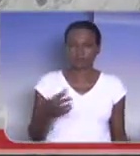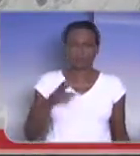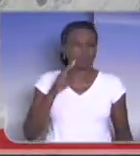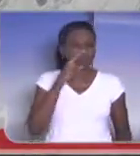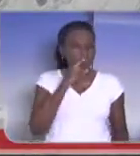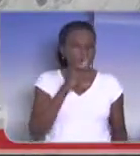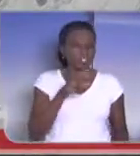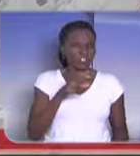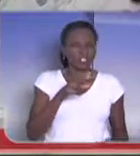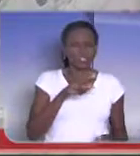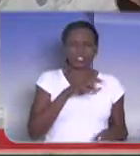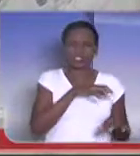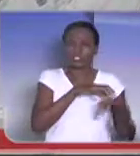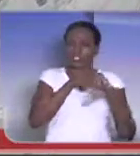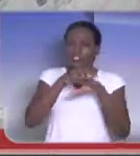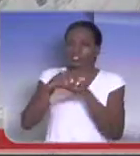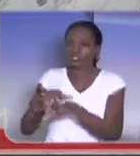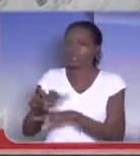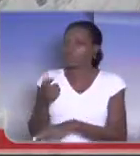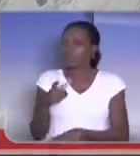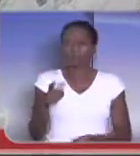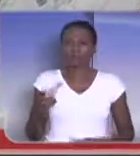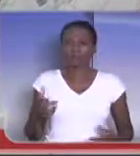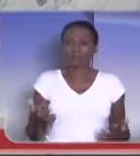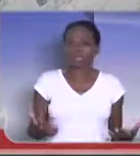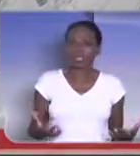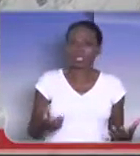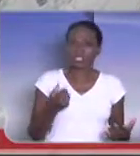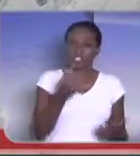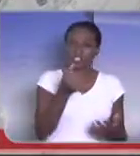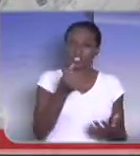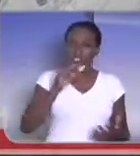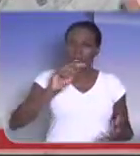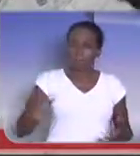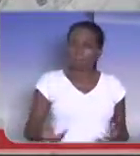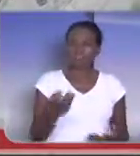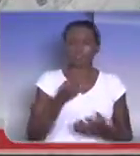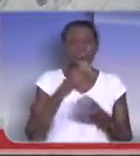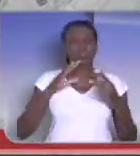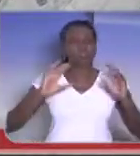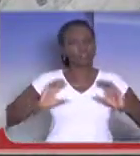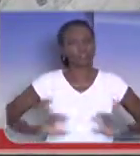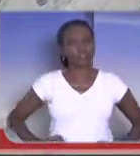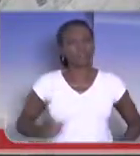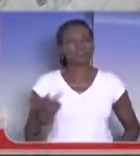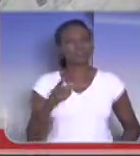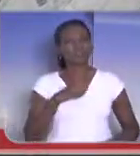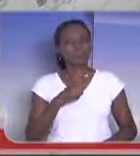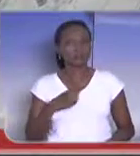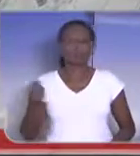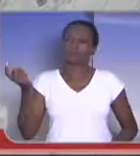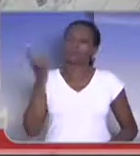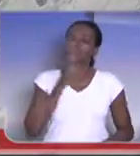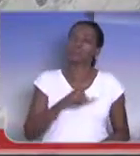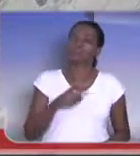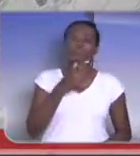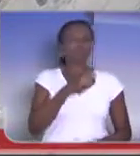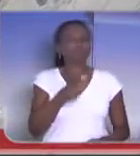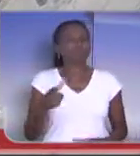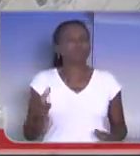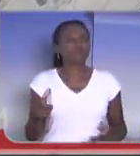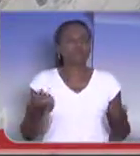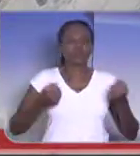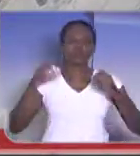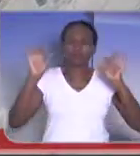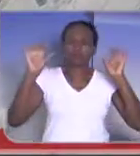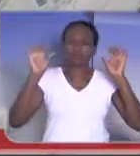o transporte aéreo. Essas concessionárias que ganham milhões do cidadão, ganham milhões dos usuários. Nós precisamos de